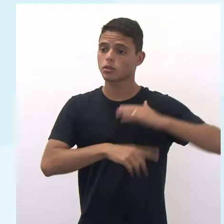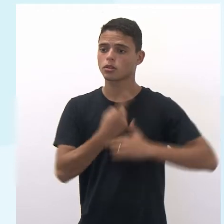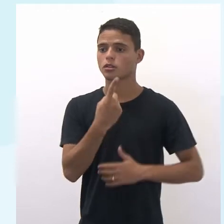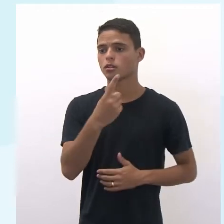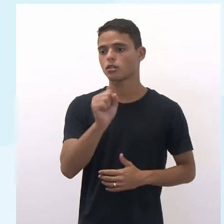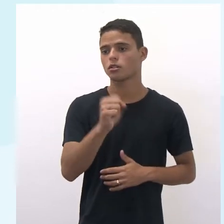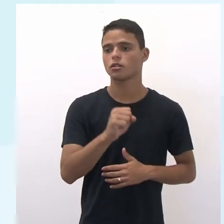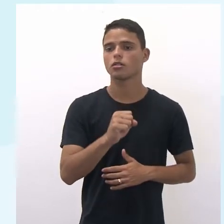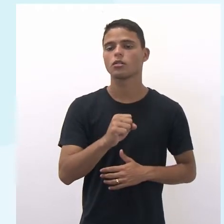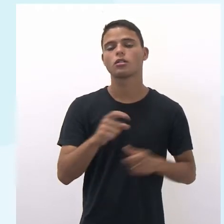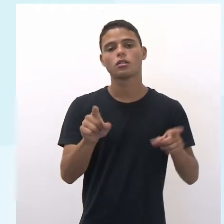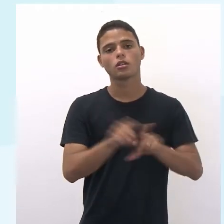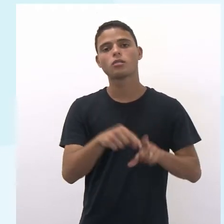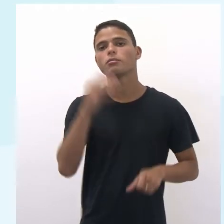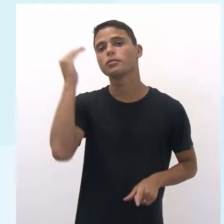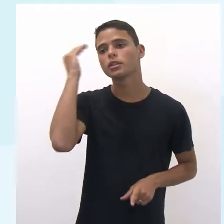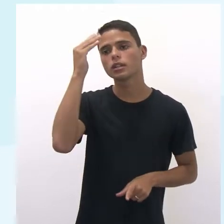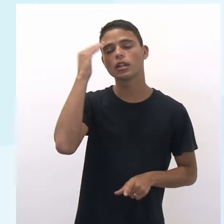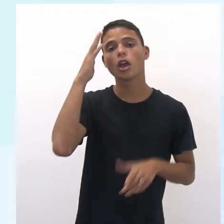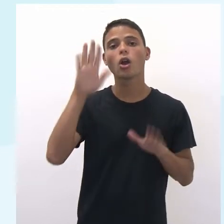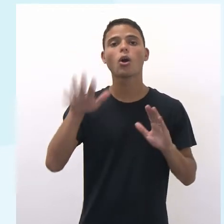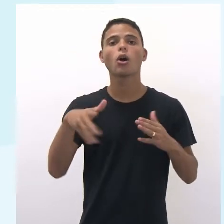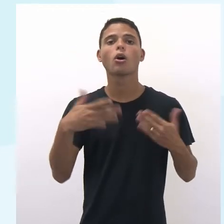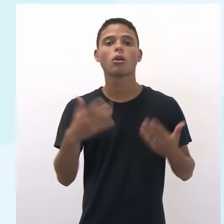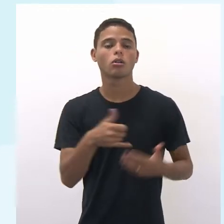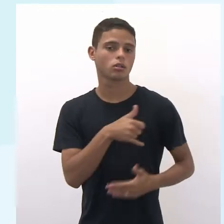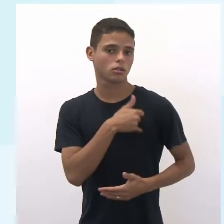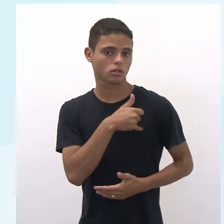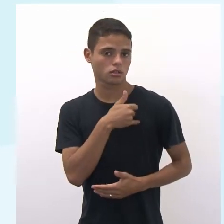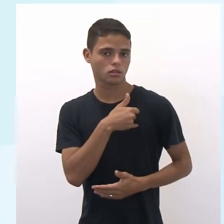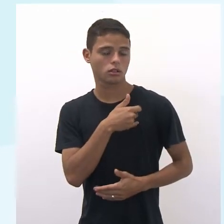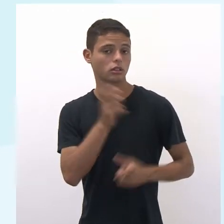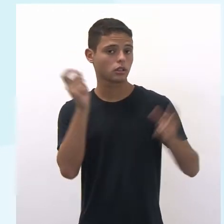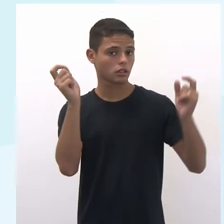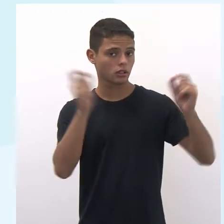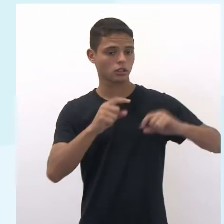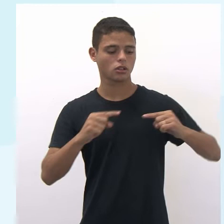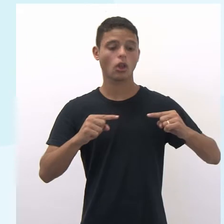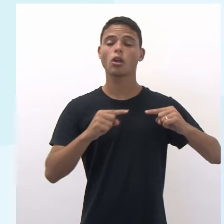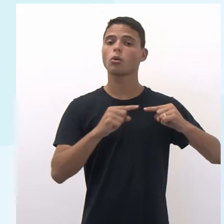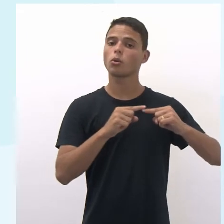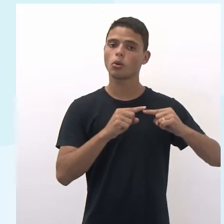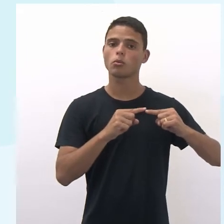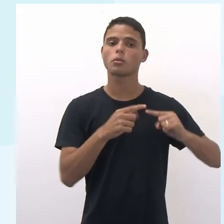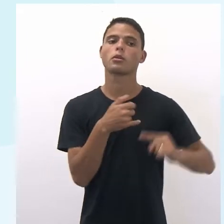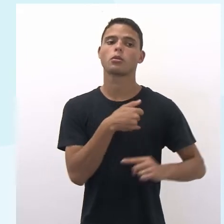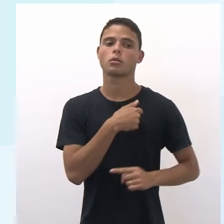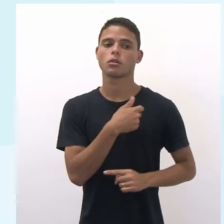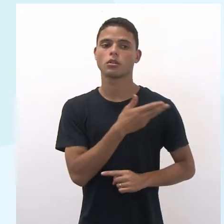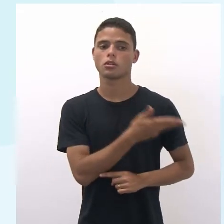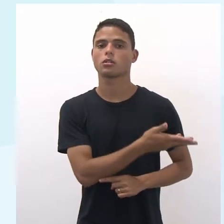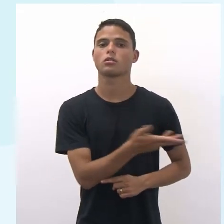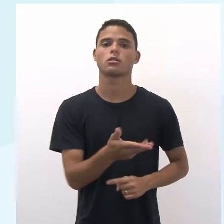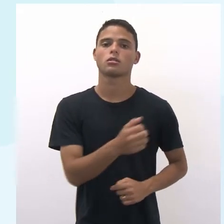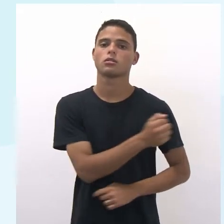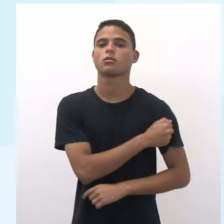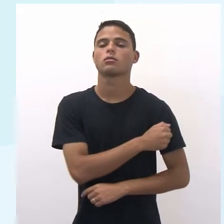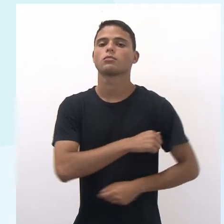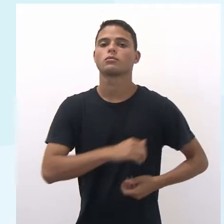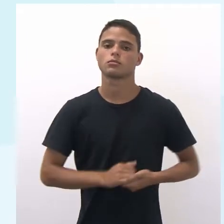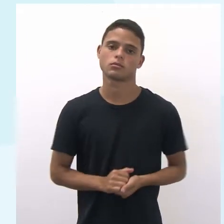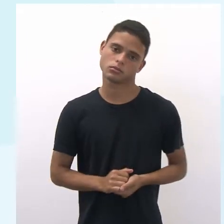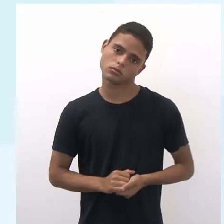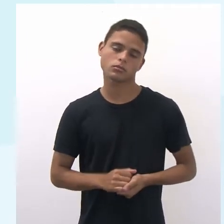na hora de pesquisar o vídeo qual é a faixa etária, se está apropriada para a idade dos nossos estudantes, né?